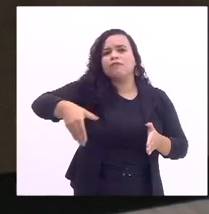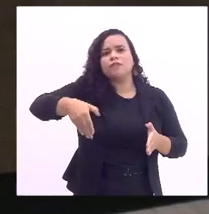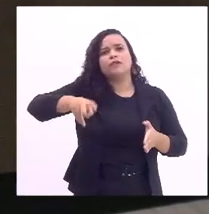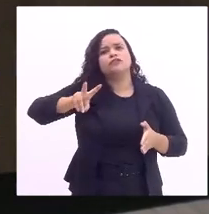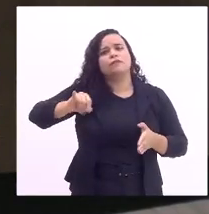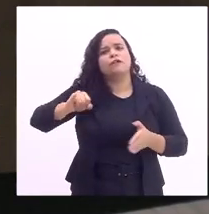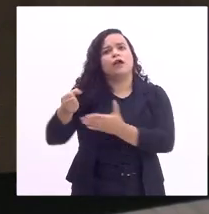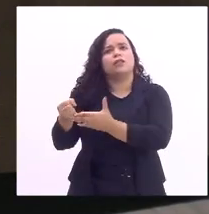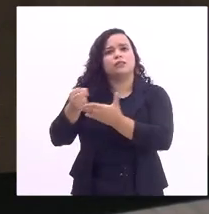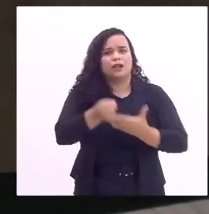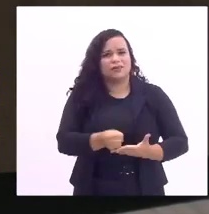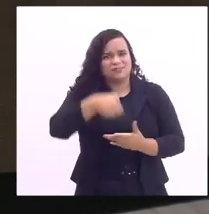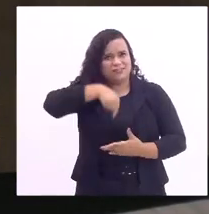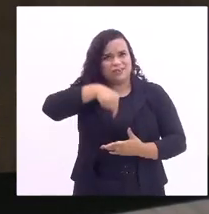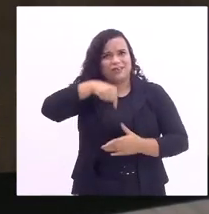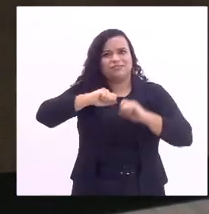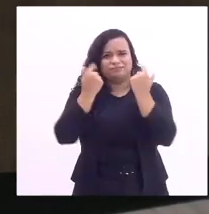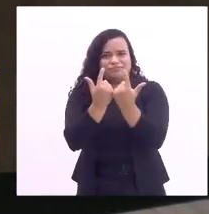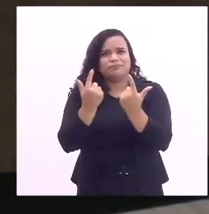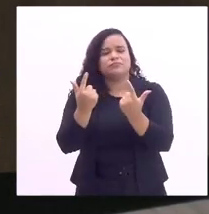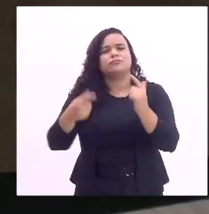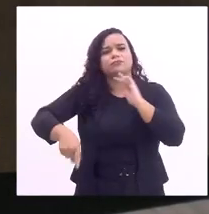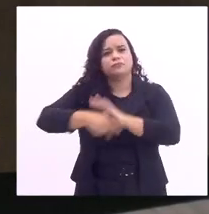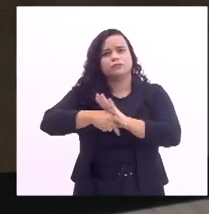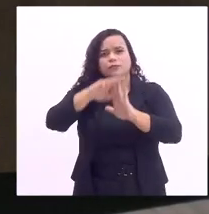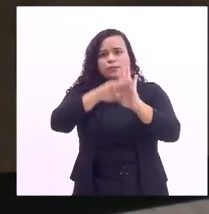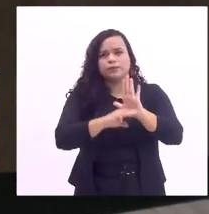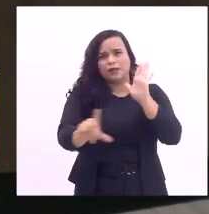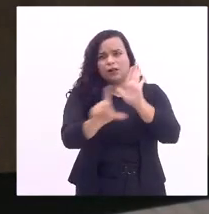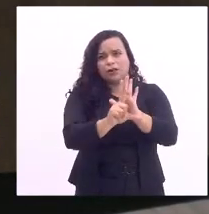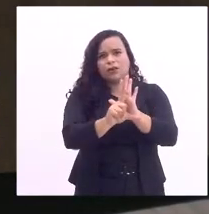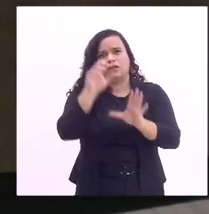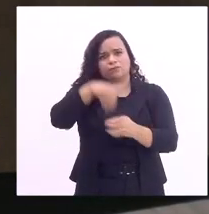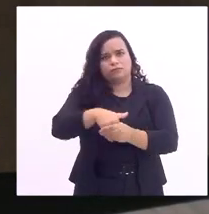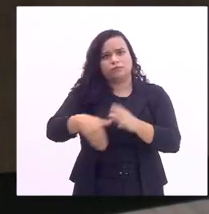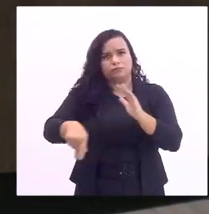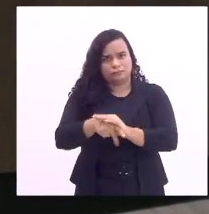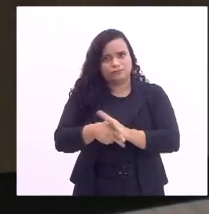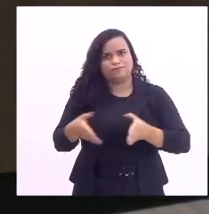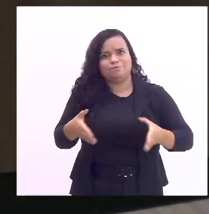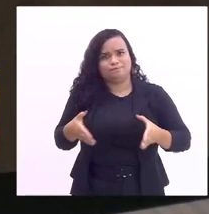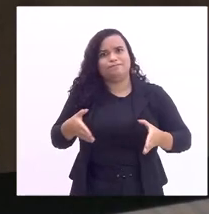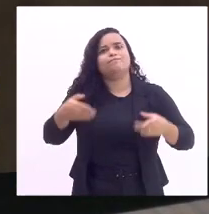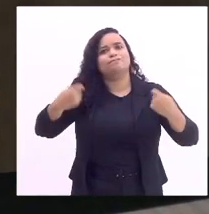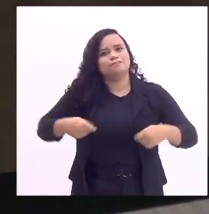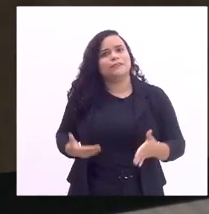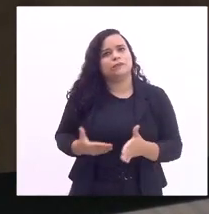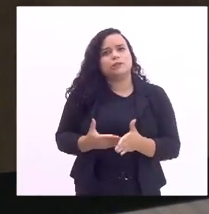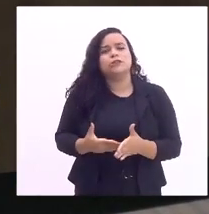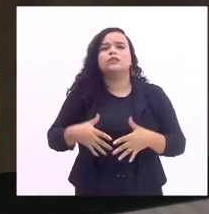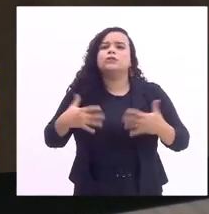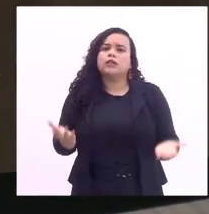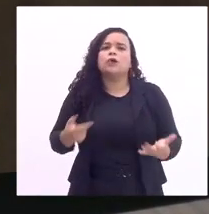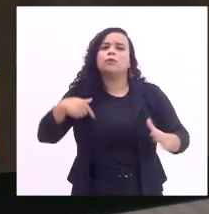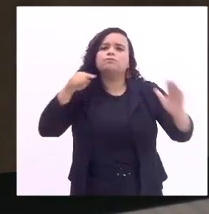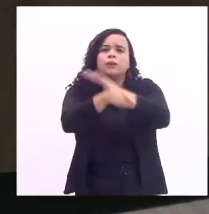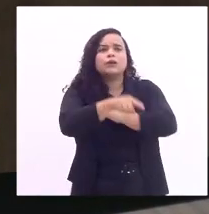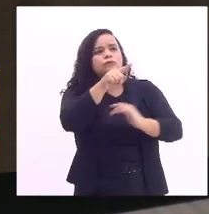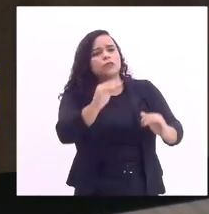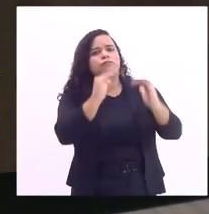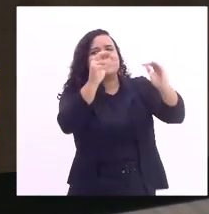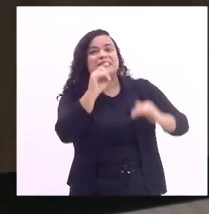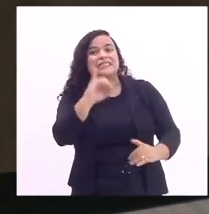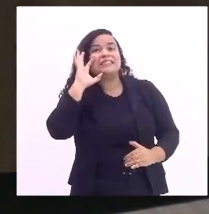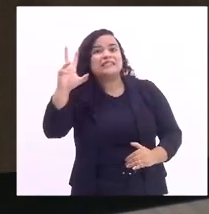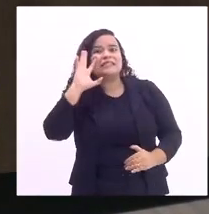ser trazido a essa casa, conforme determina a lei eleitoral, eu queria indagar a Vossa Excelência se já há